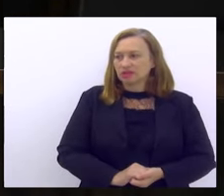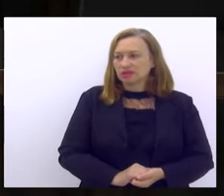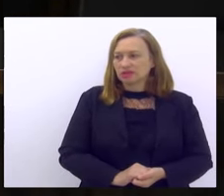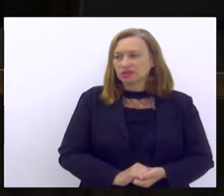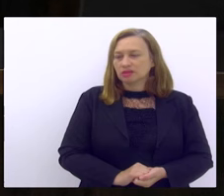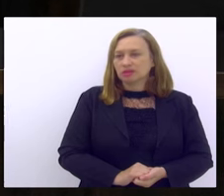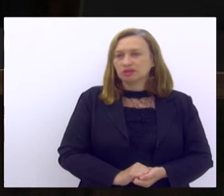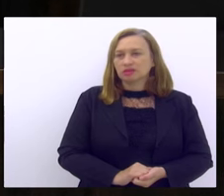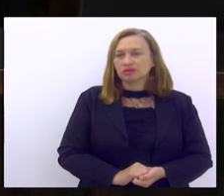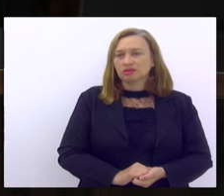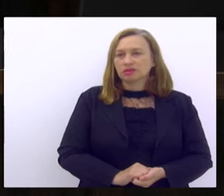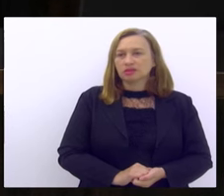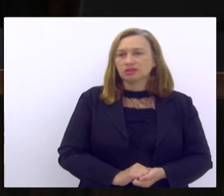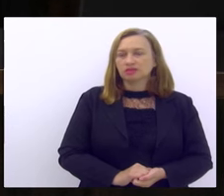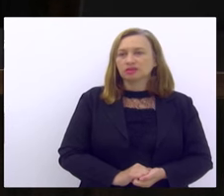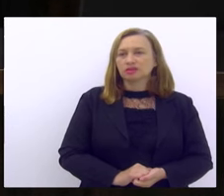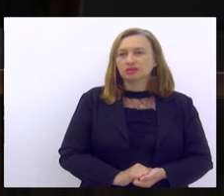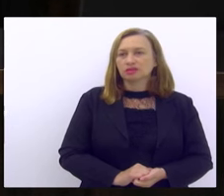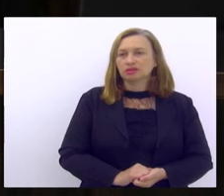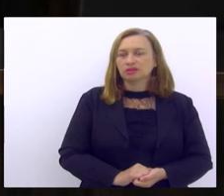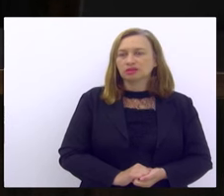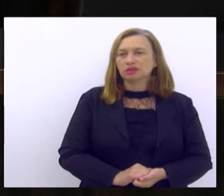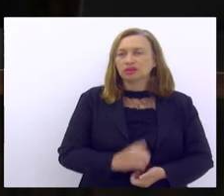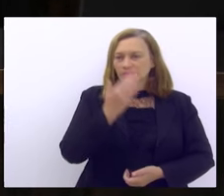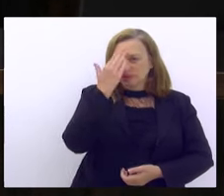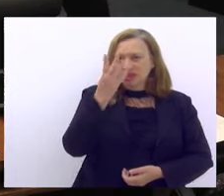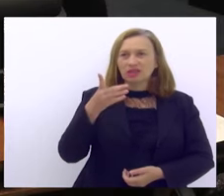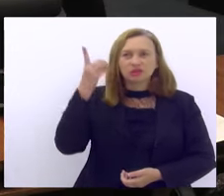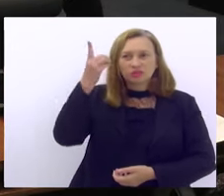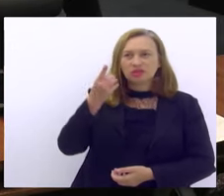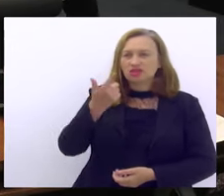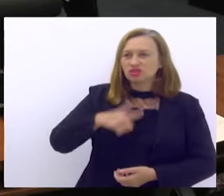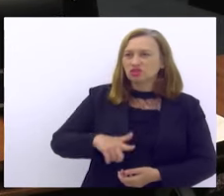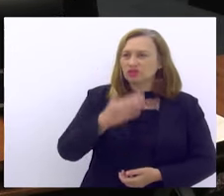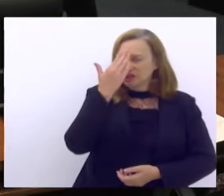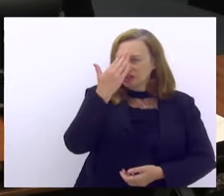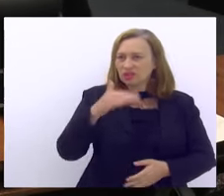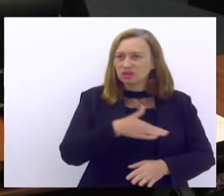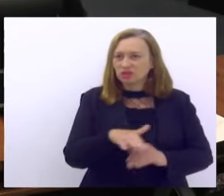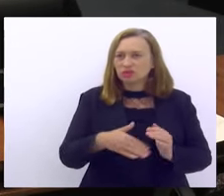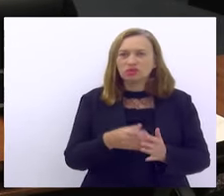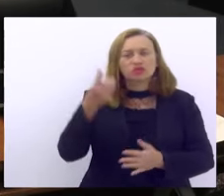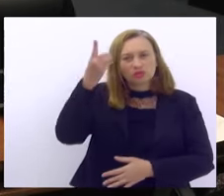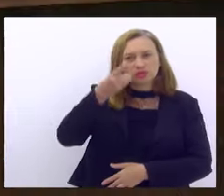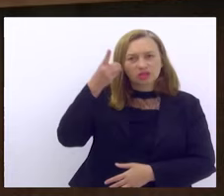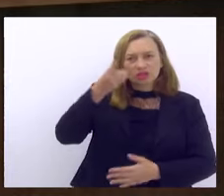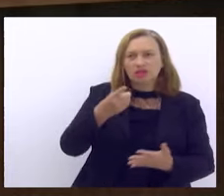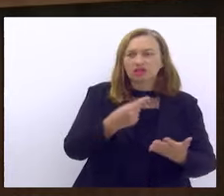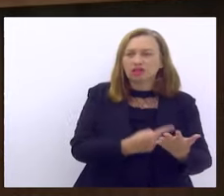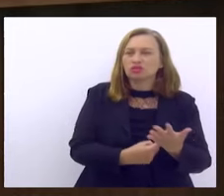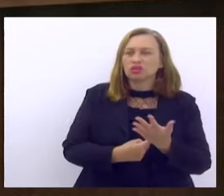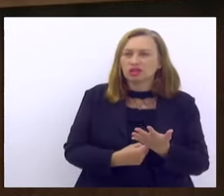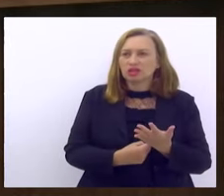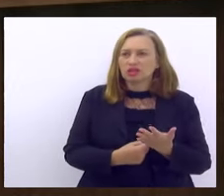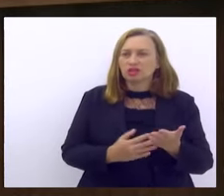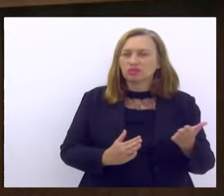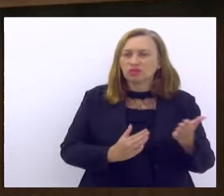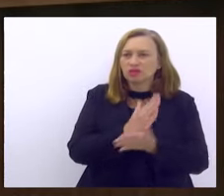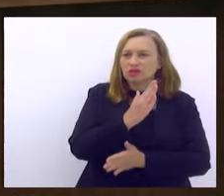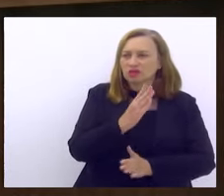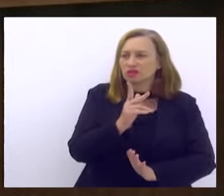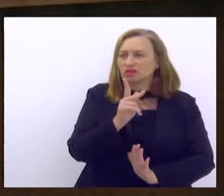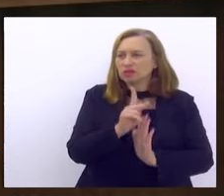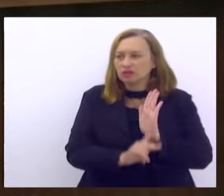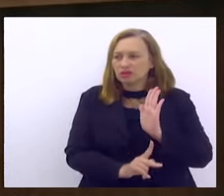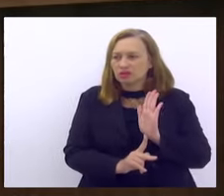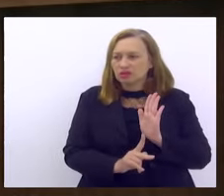a publicação. Obrigado, deputado. E só mais uma vez agradecer a todos os deputados que nos ajudaram na aprovação desse projeto.